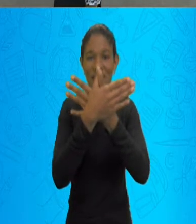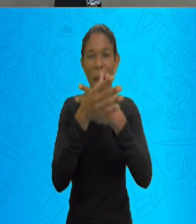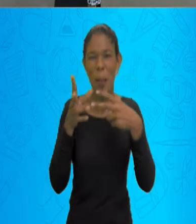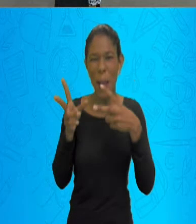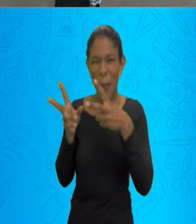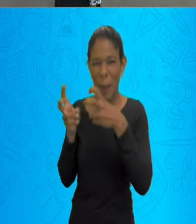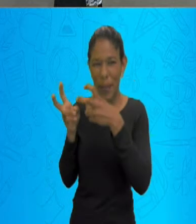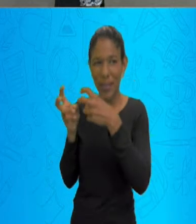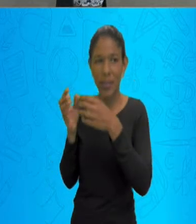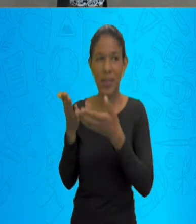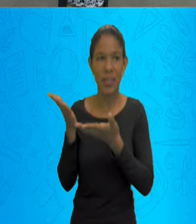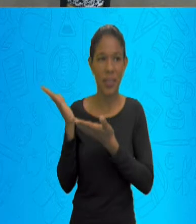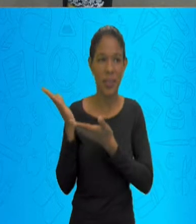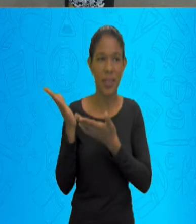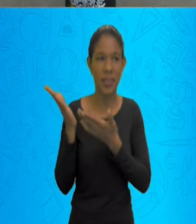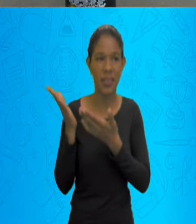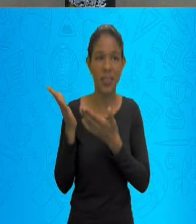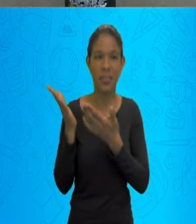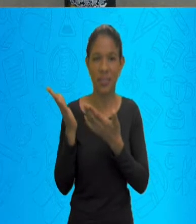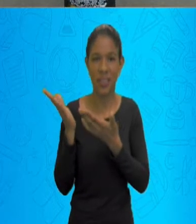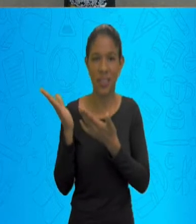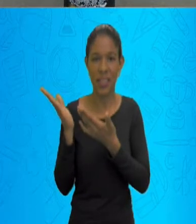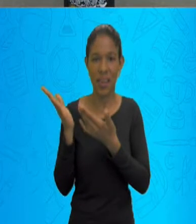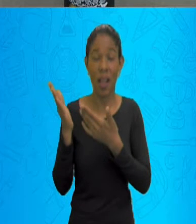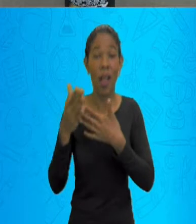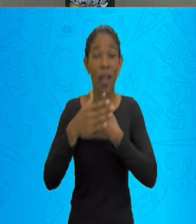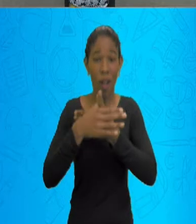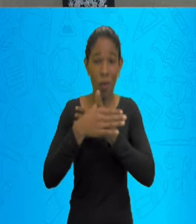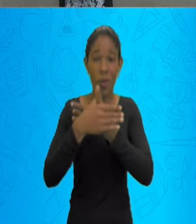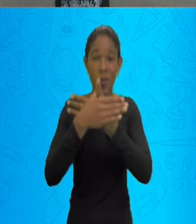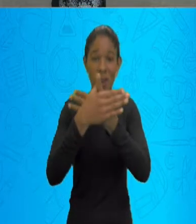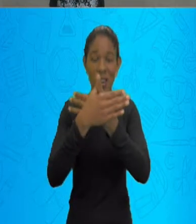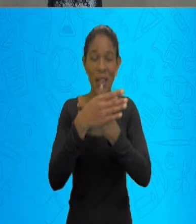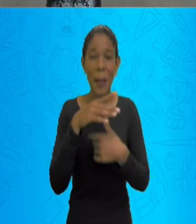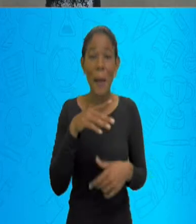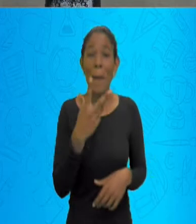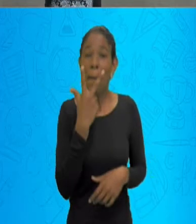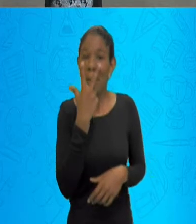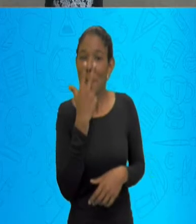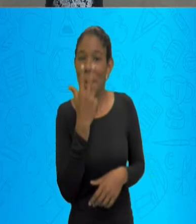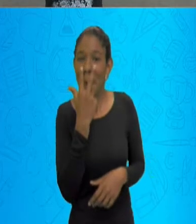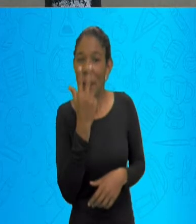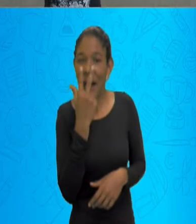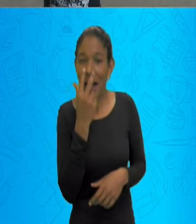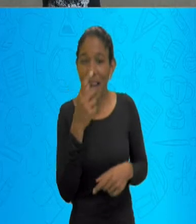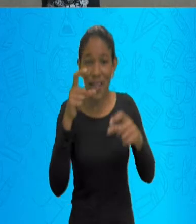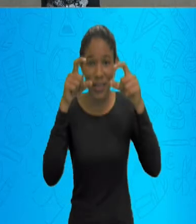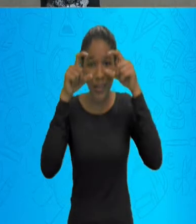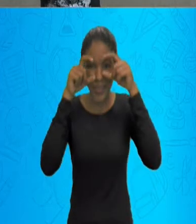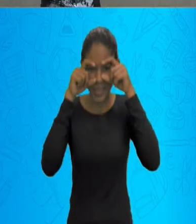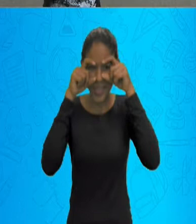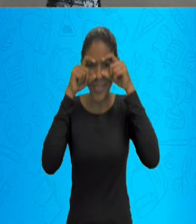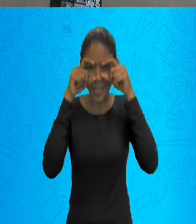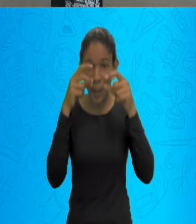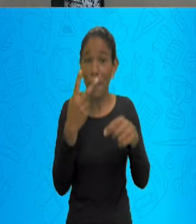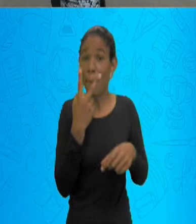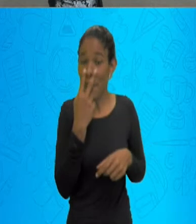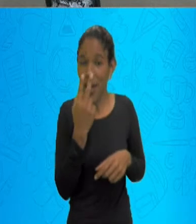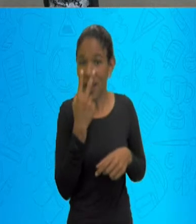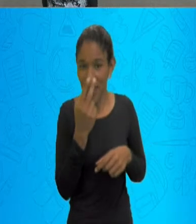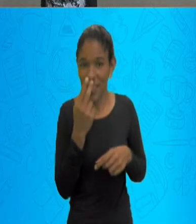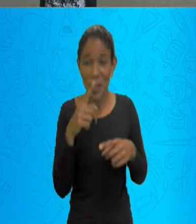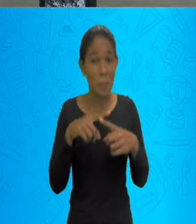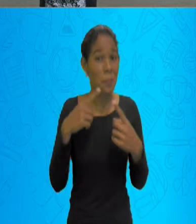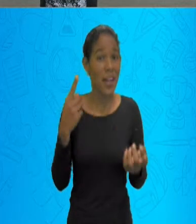pensa assim, não, mas é uma coruja, né? Eu não vou buscar uma coruja para me alimentar. Então, ela acaba criando